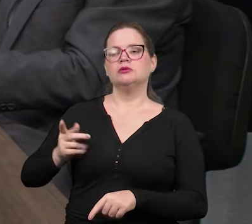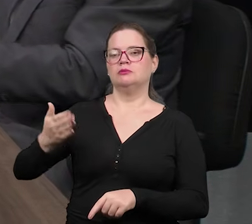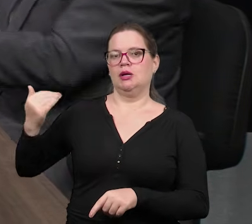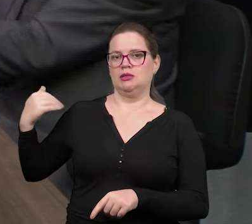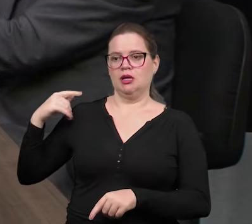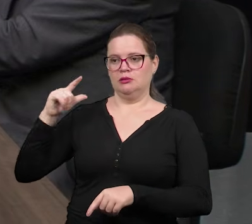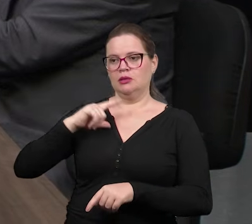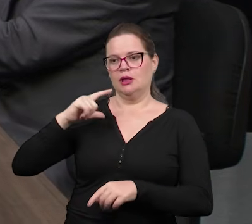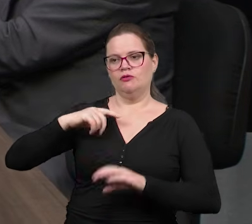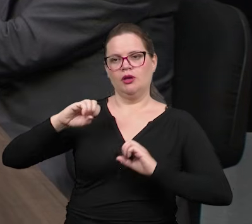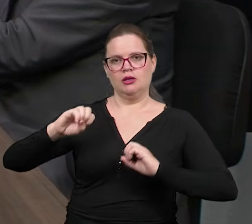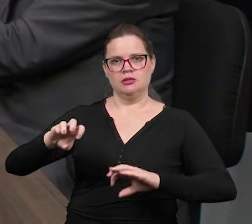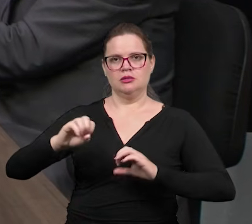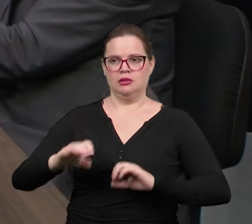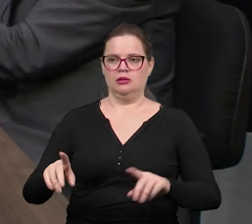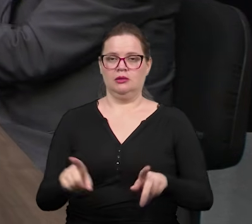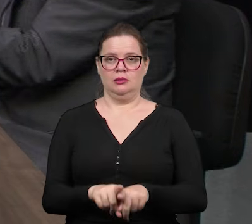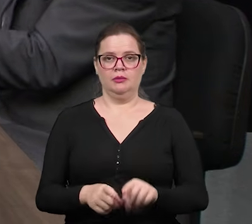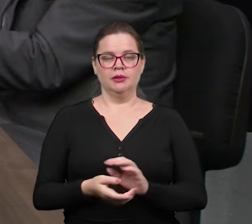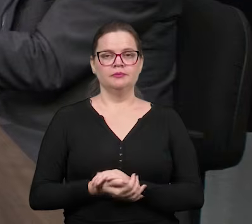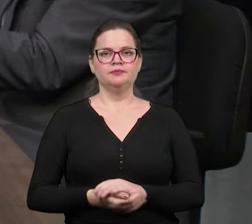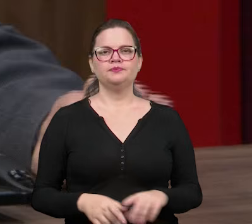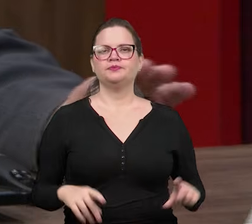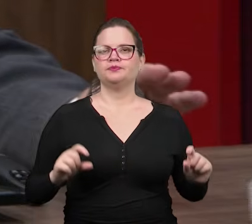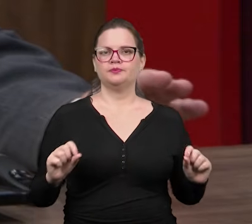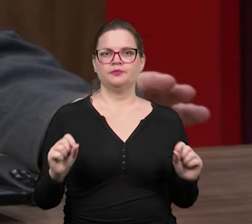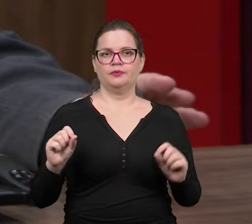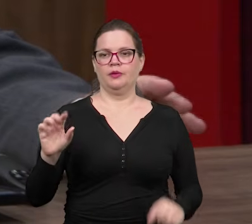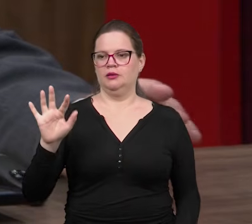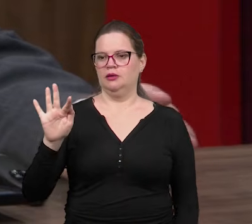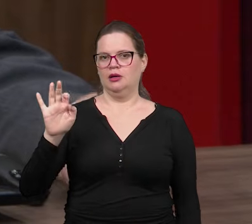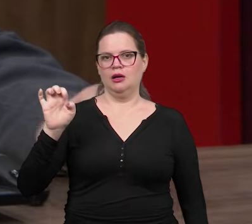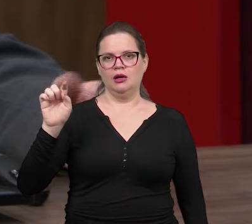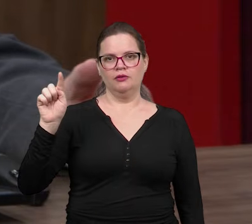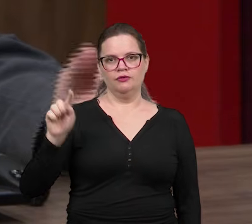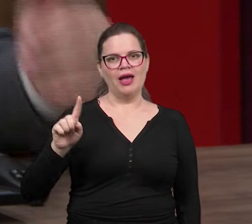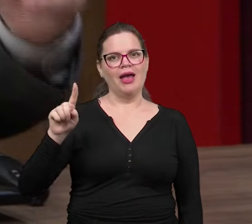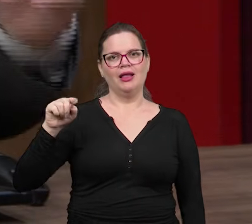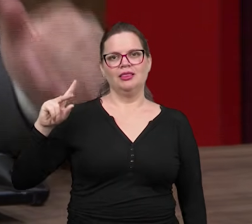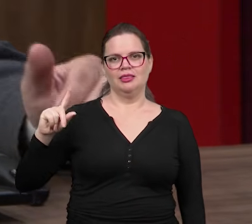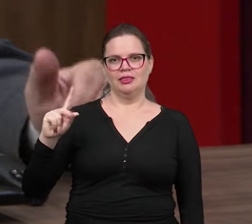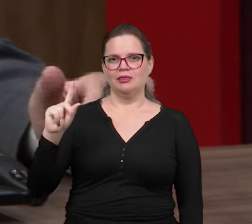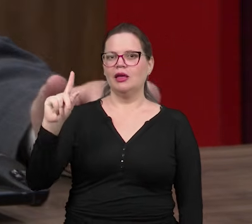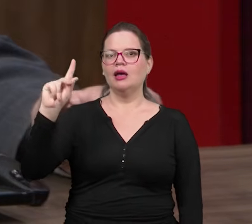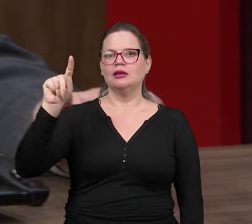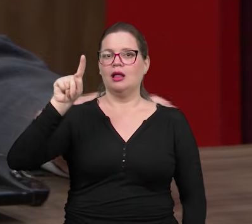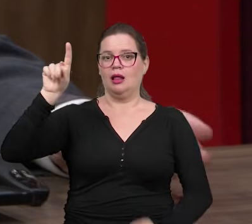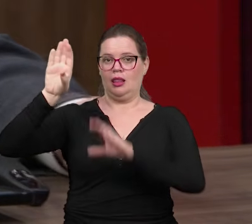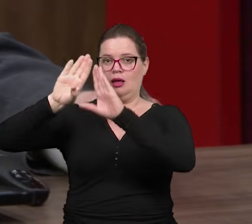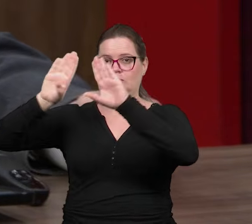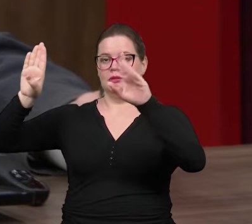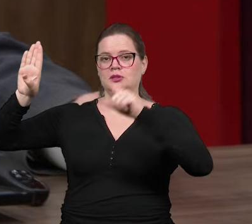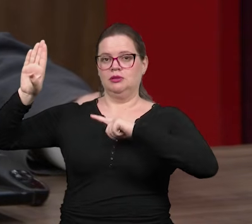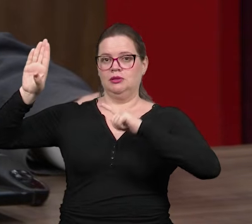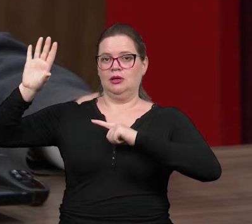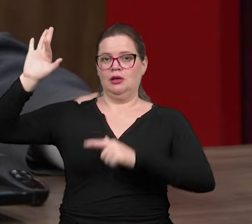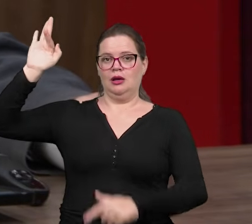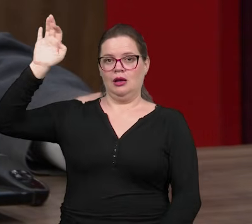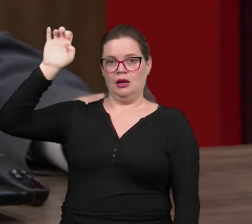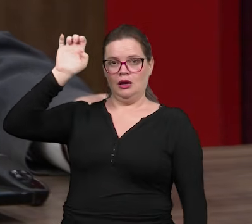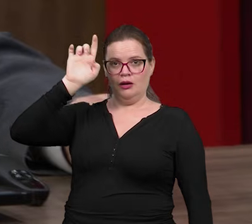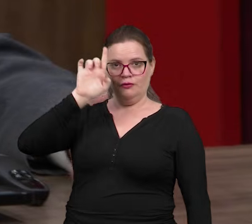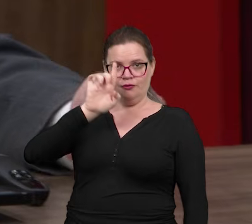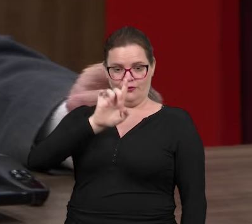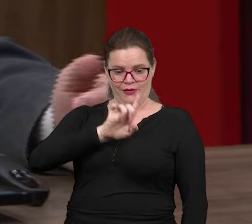irmãos também, né, pastor, que a fé, ela é eterna. Ela vem da eternidade, ela passa pelo tempo do